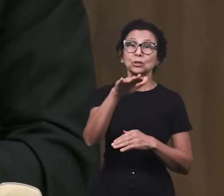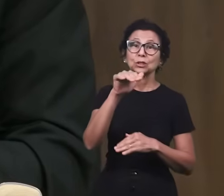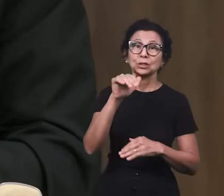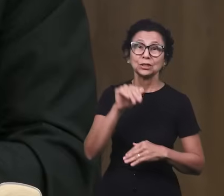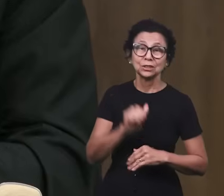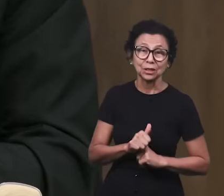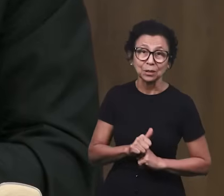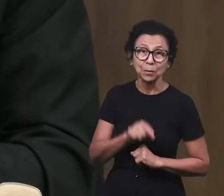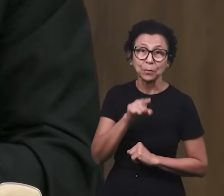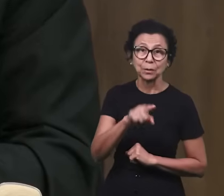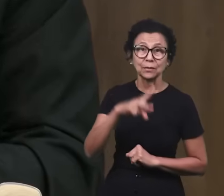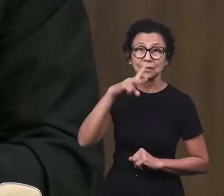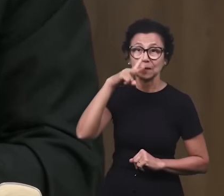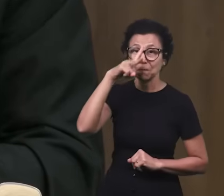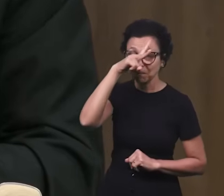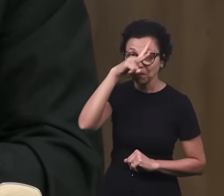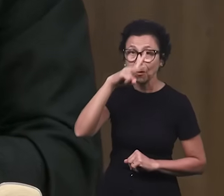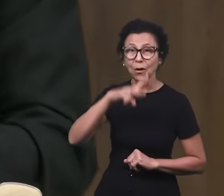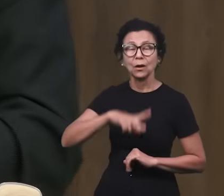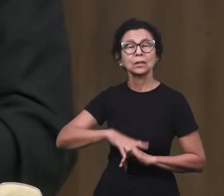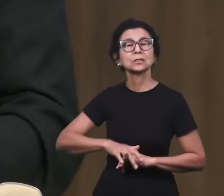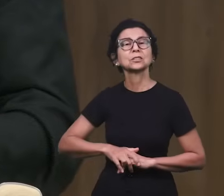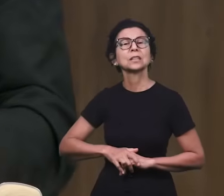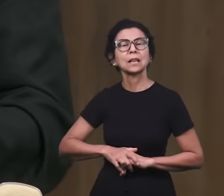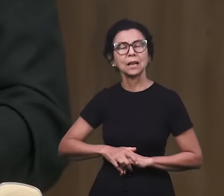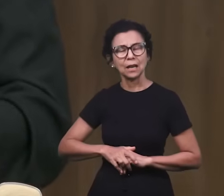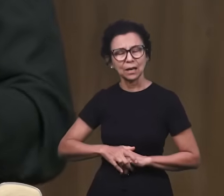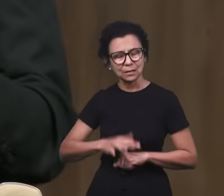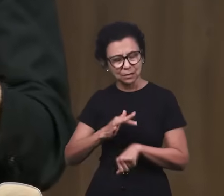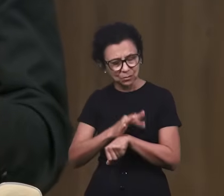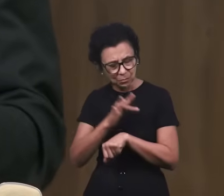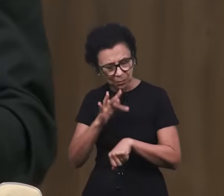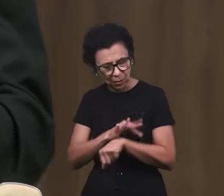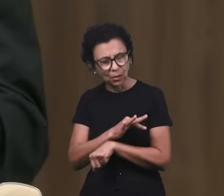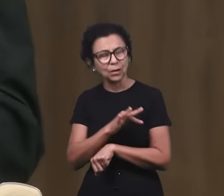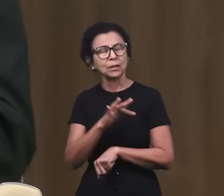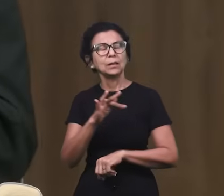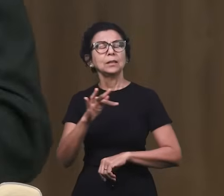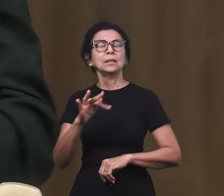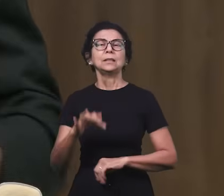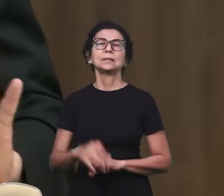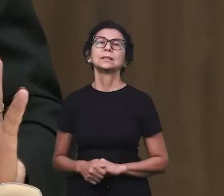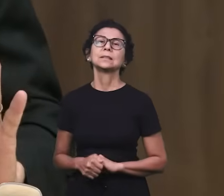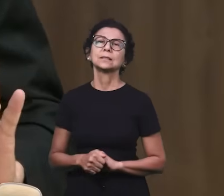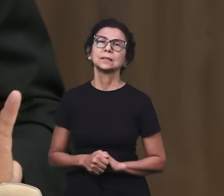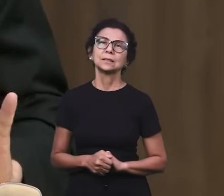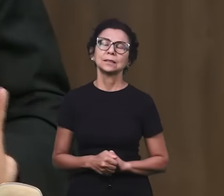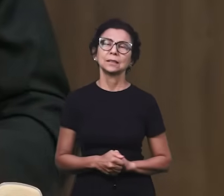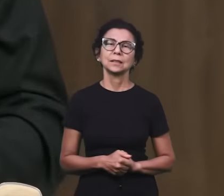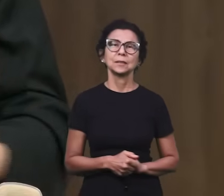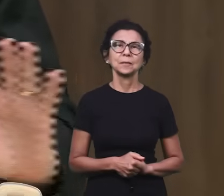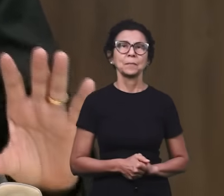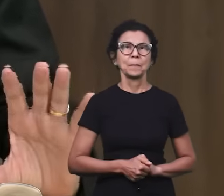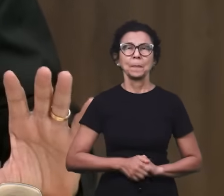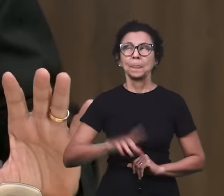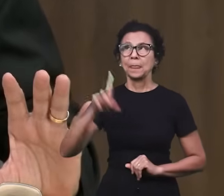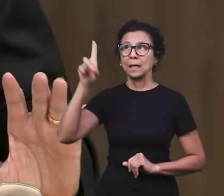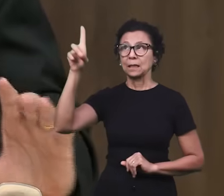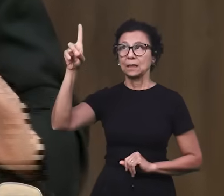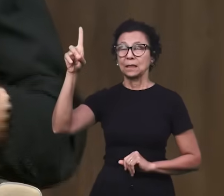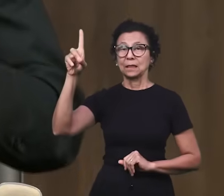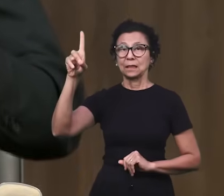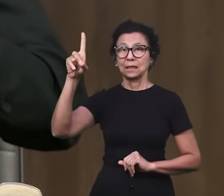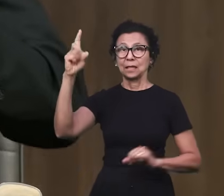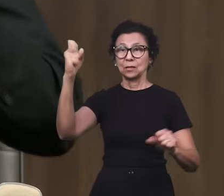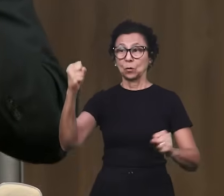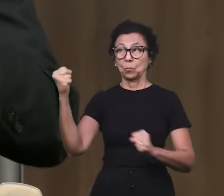é da tribo de Dan. Porque a maior tribo é Judá. Judá é o Senhor. E o Senhor, depois, ninguém é mais forte que o Senhor. O